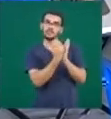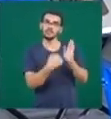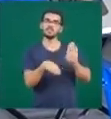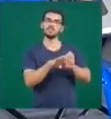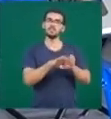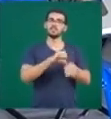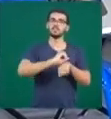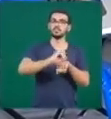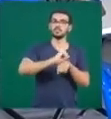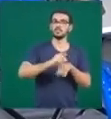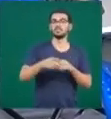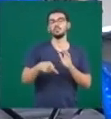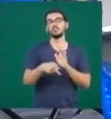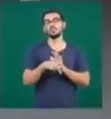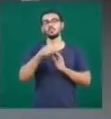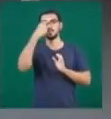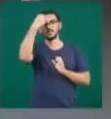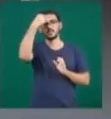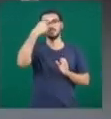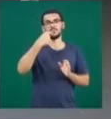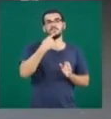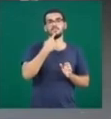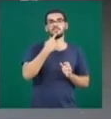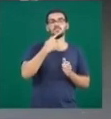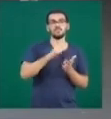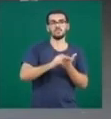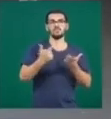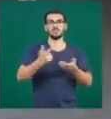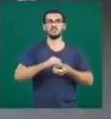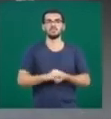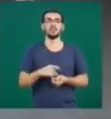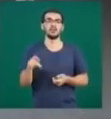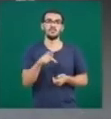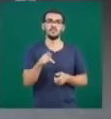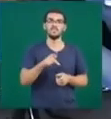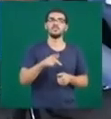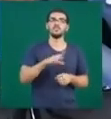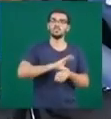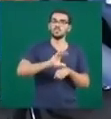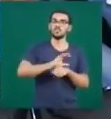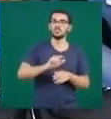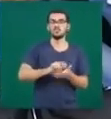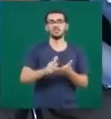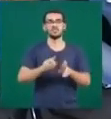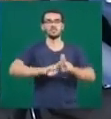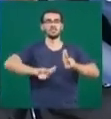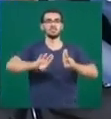sobre perfis jornalísticos. A professora do curso de jornalismo da UFO e